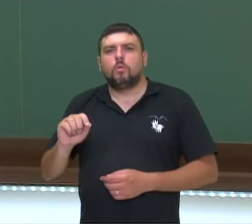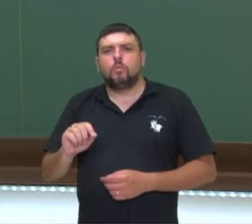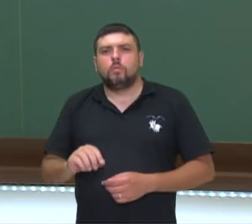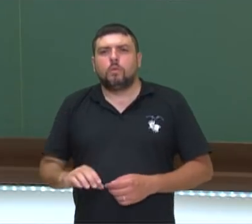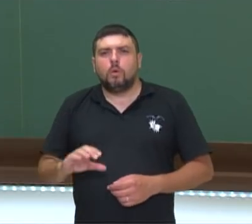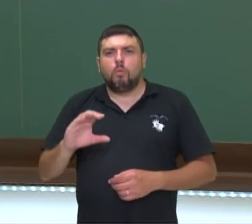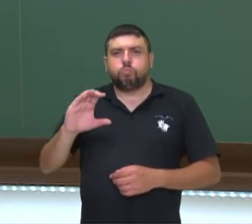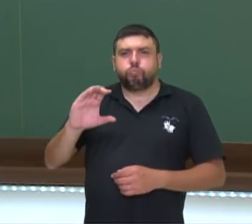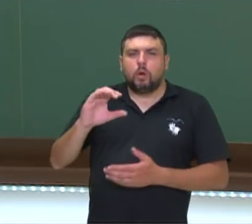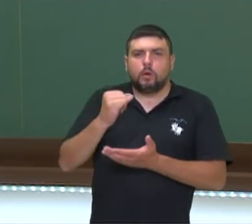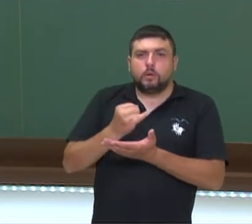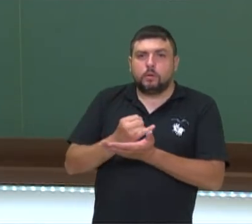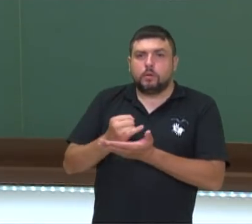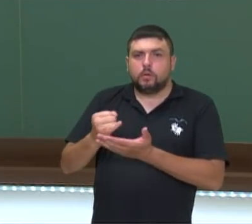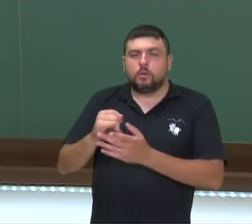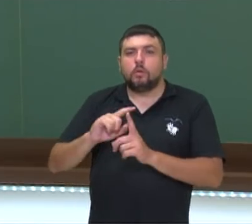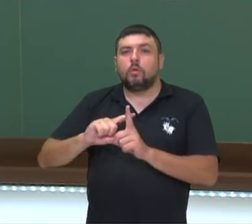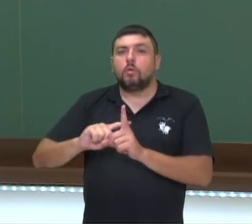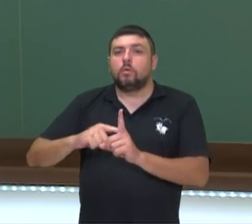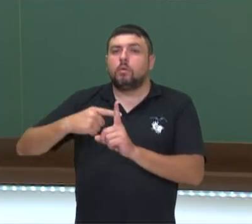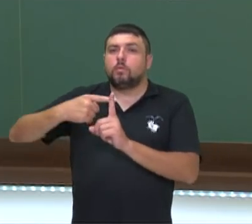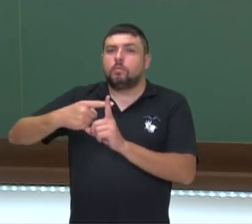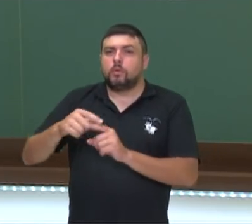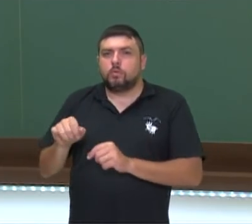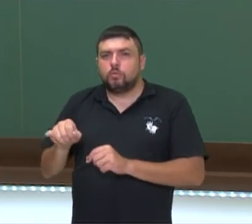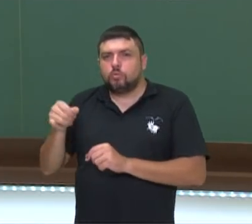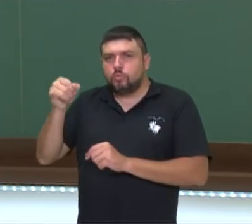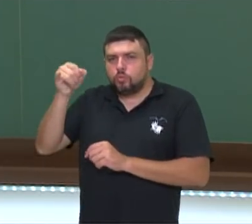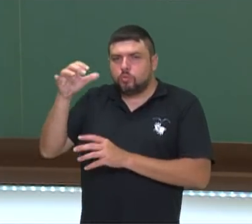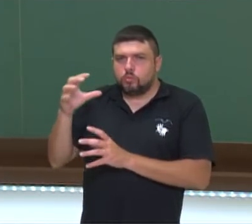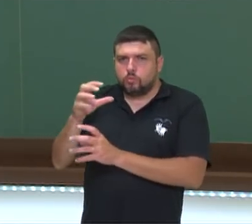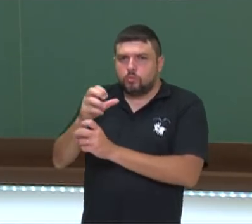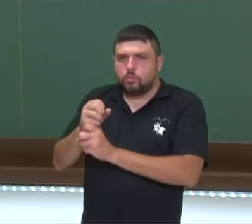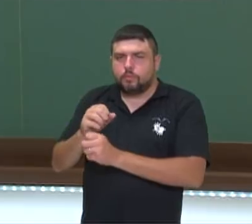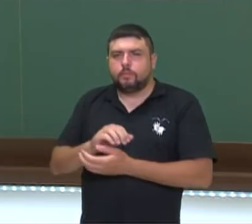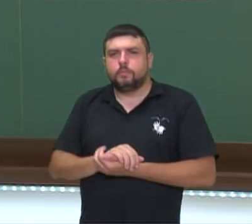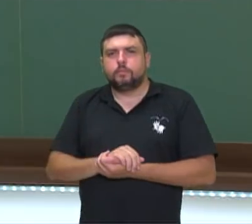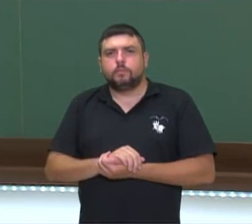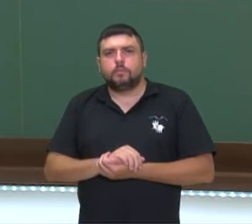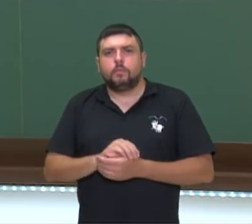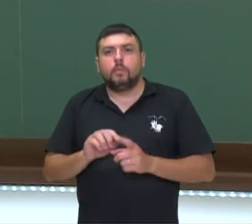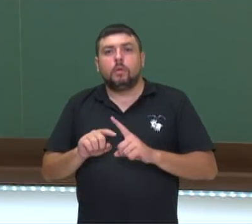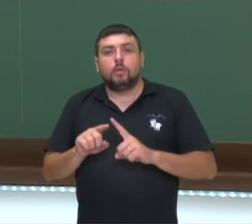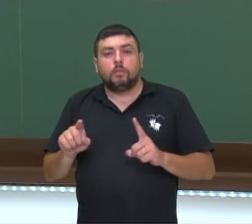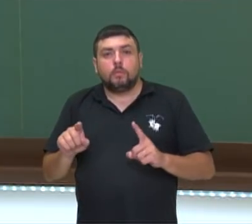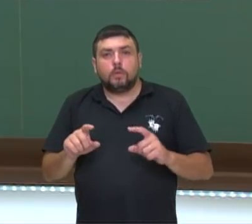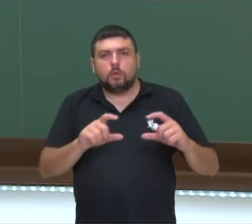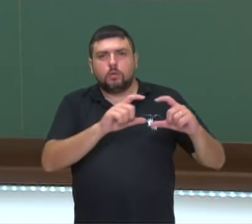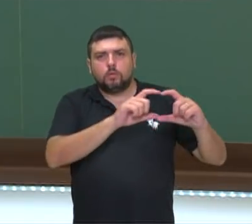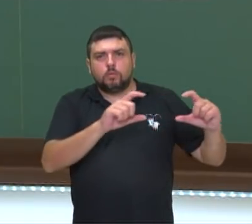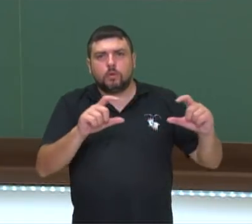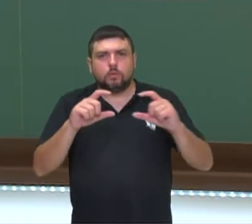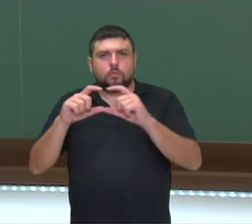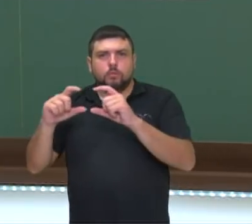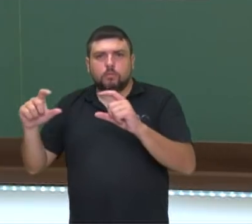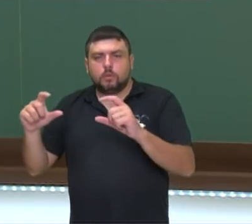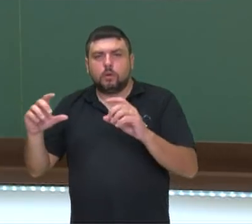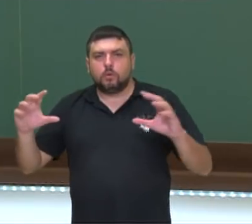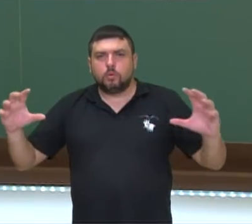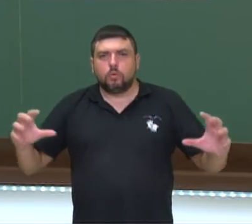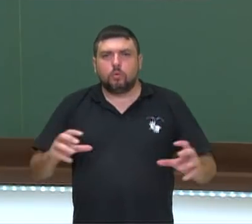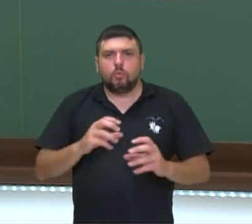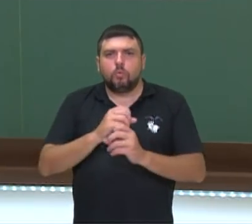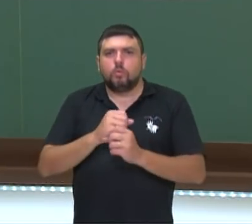inicial mais o juro que foi calculado por aqui. Mas a gente pode juntar essas duas fórmulas numa fórmula